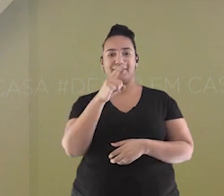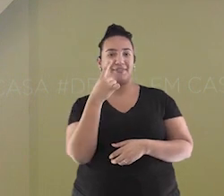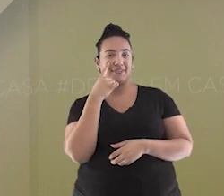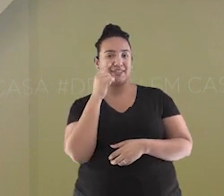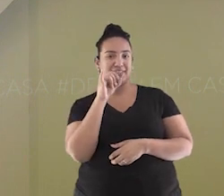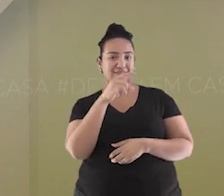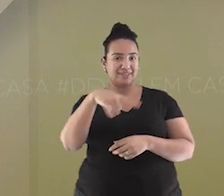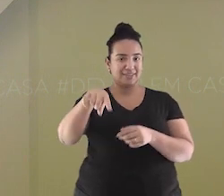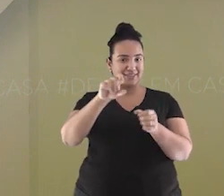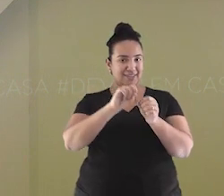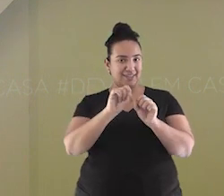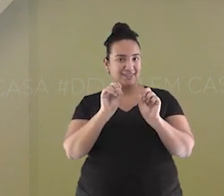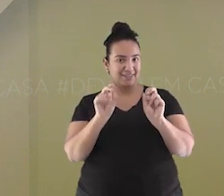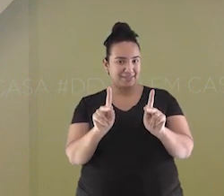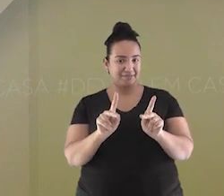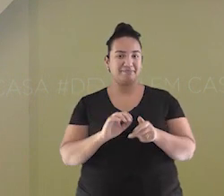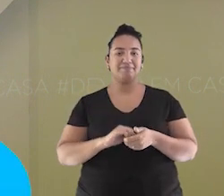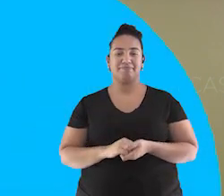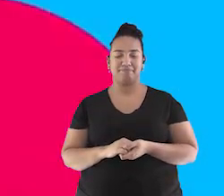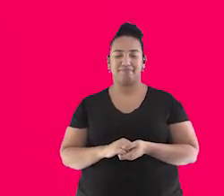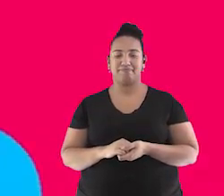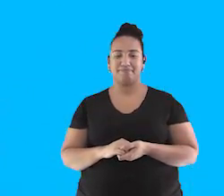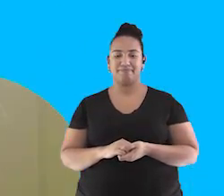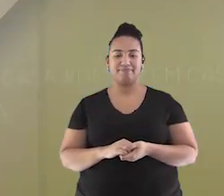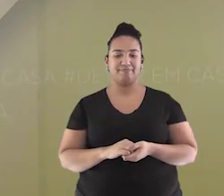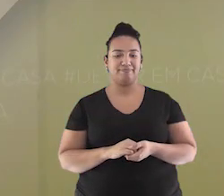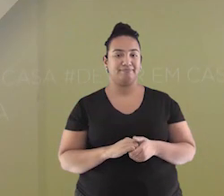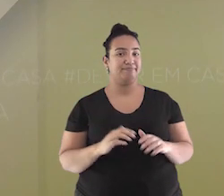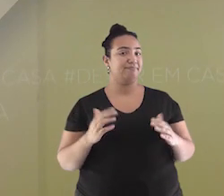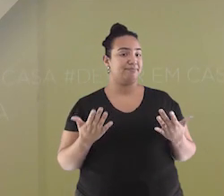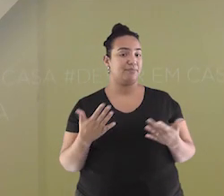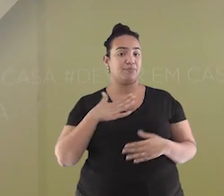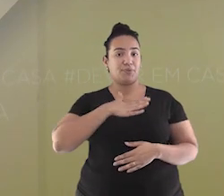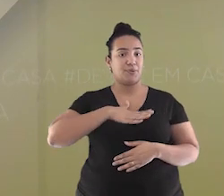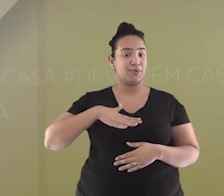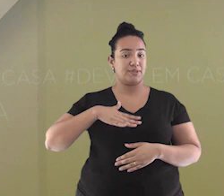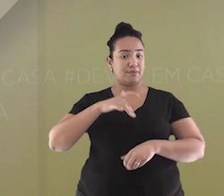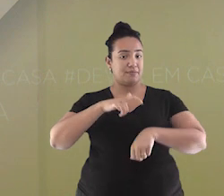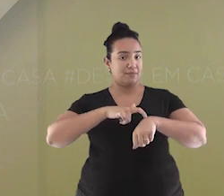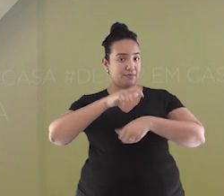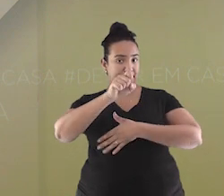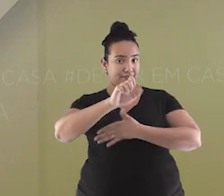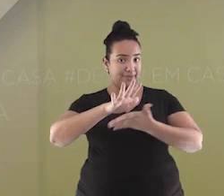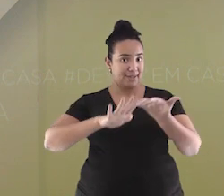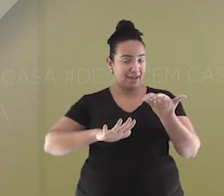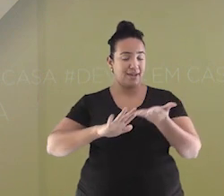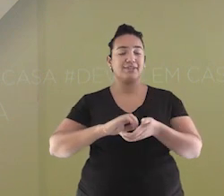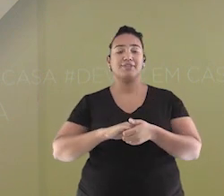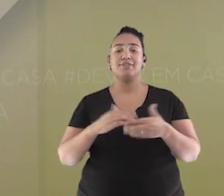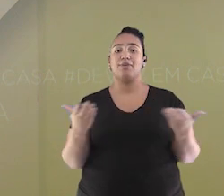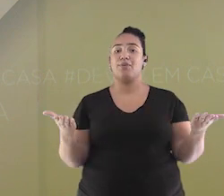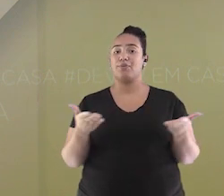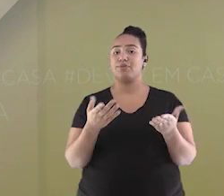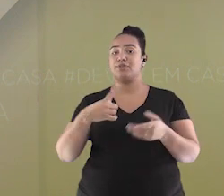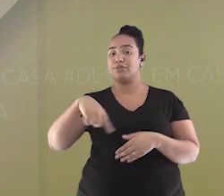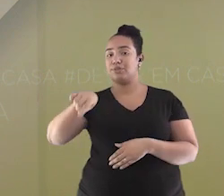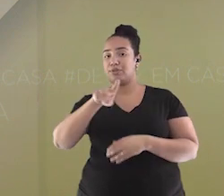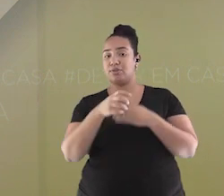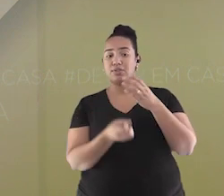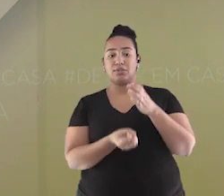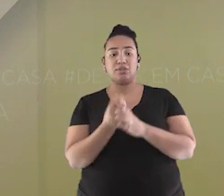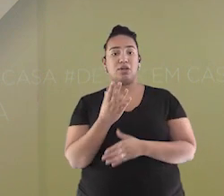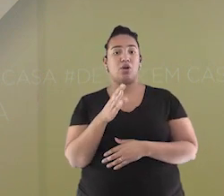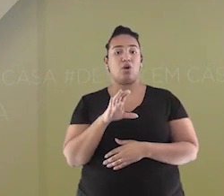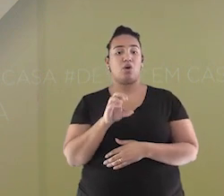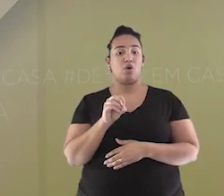vai conferir se vocês fizeram aí. E aí, pessoal, gostaram do nosso Mão na Massa? A gente fez um cofre hoje